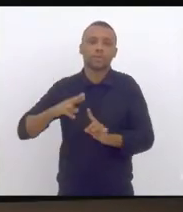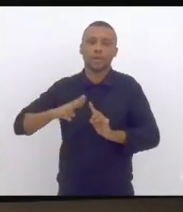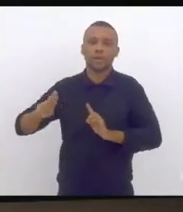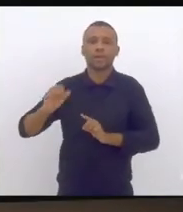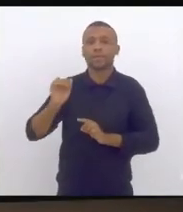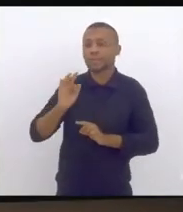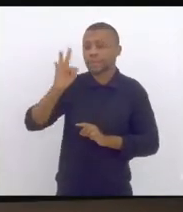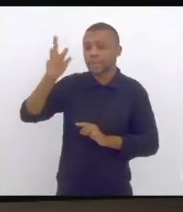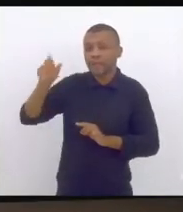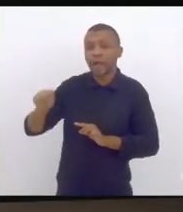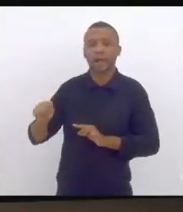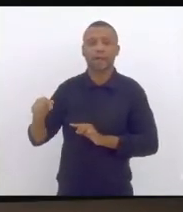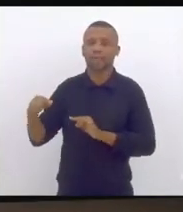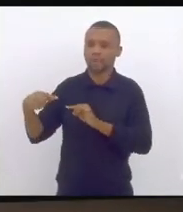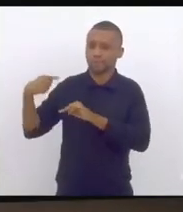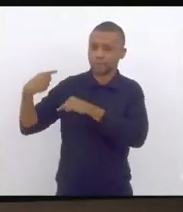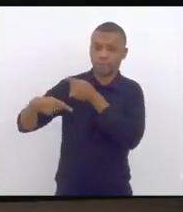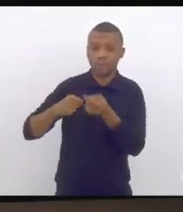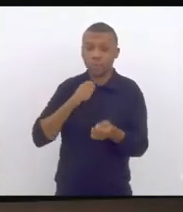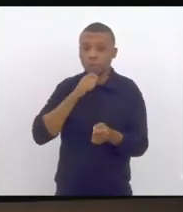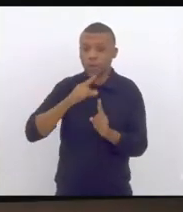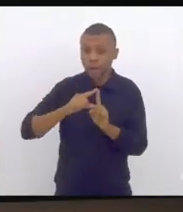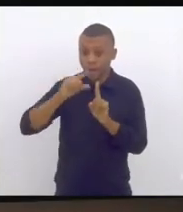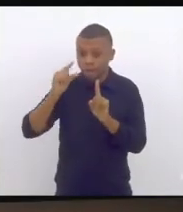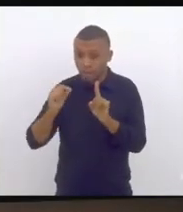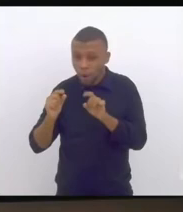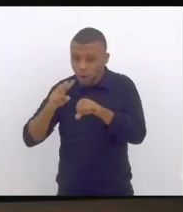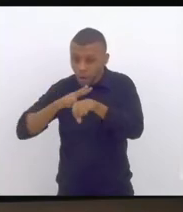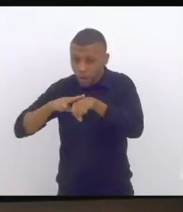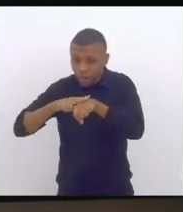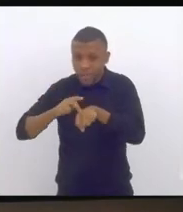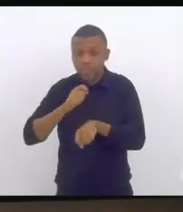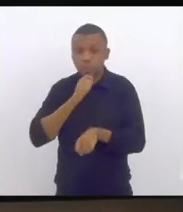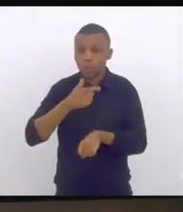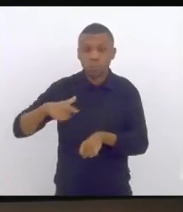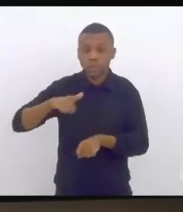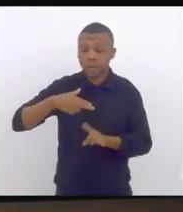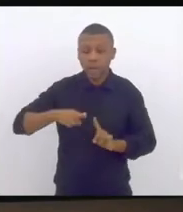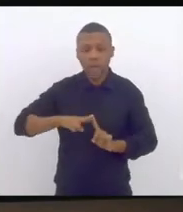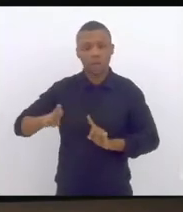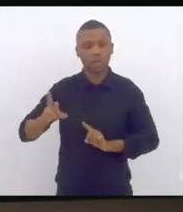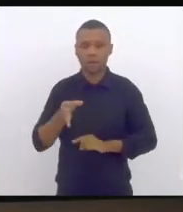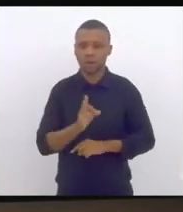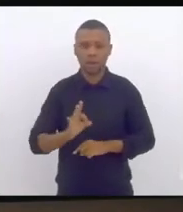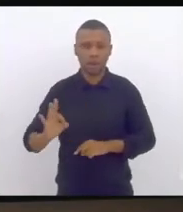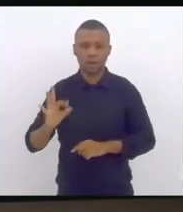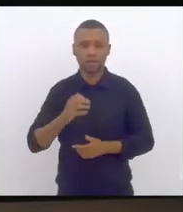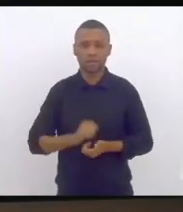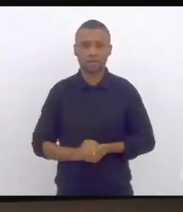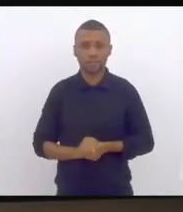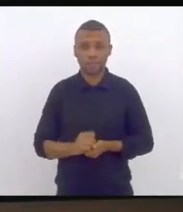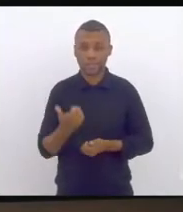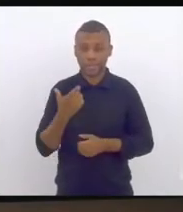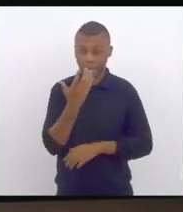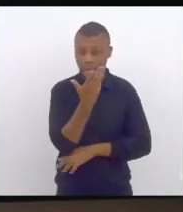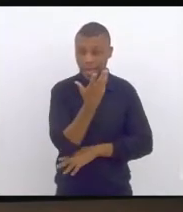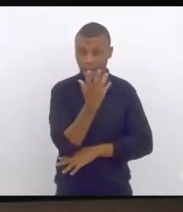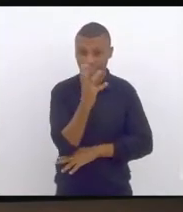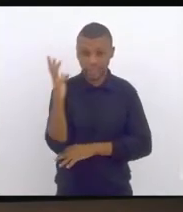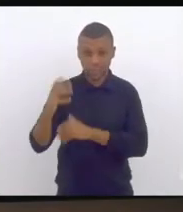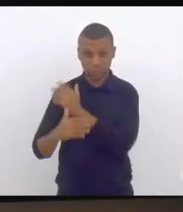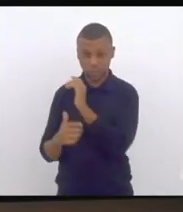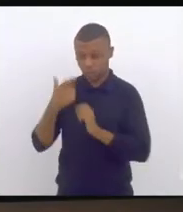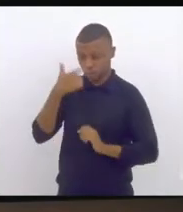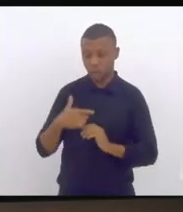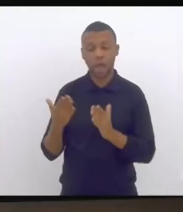africana. Sem a folha, sem o verde, não existe religião. Eu diria, sem a natureza, como